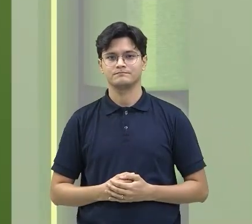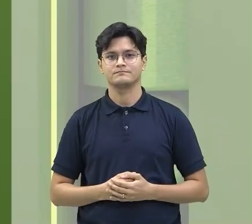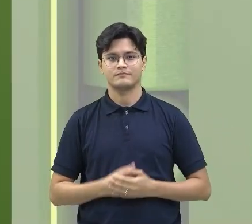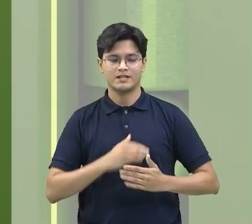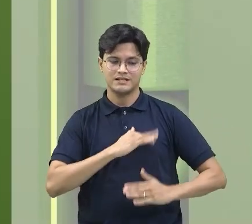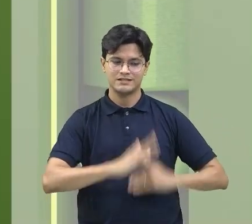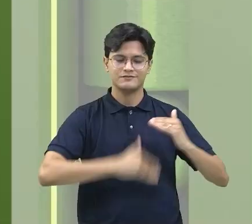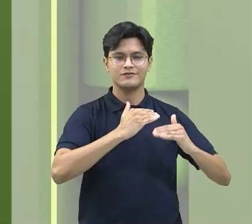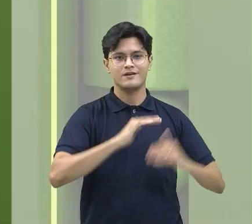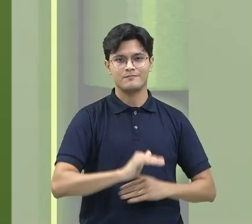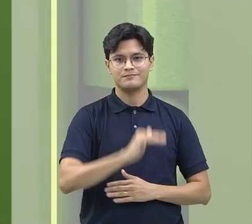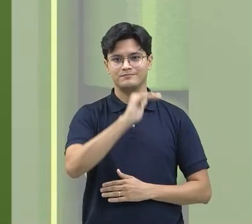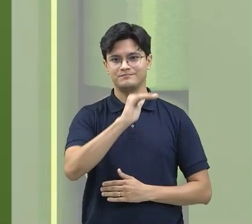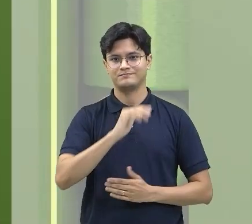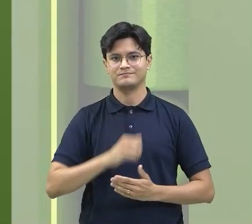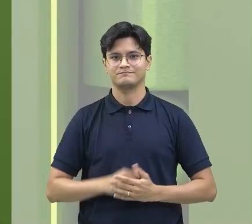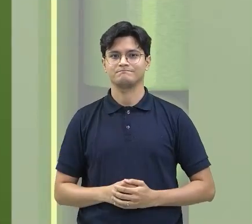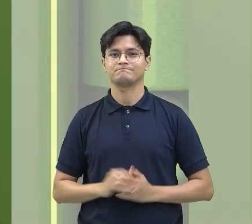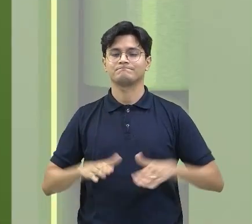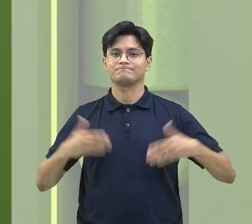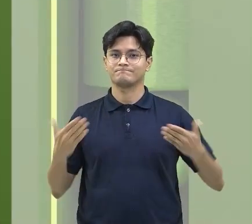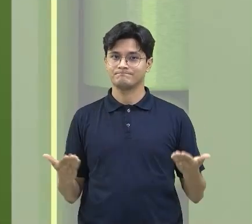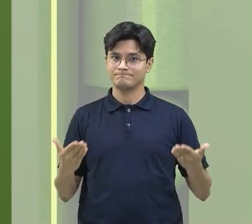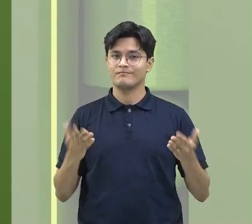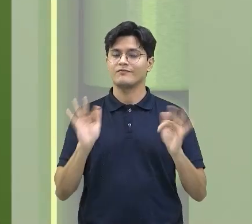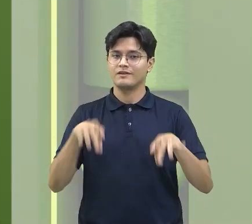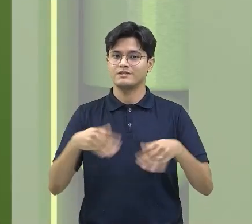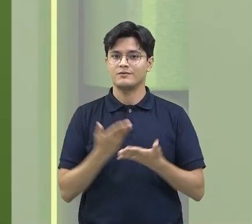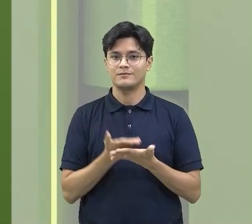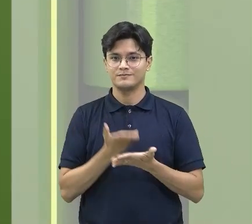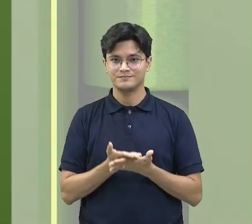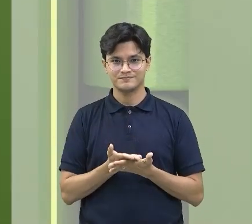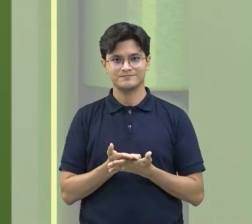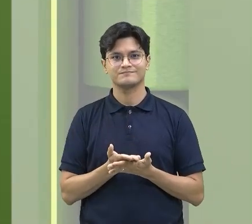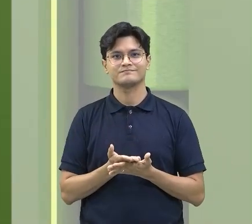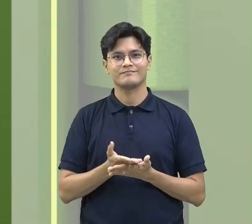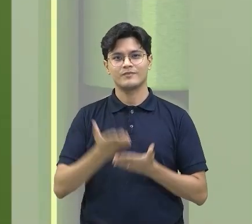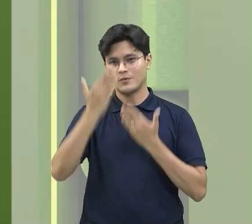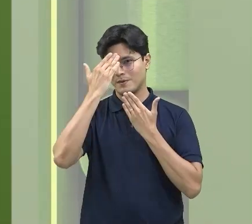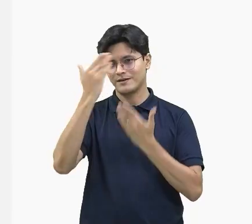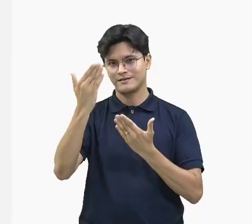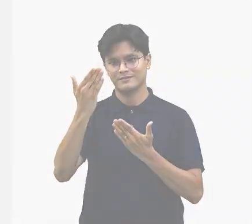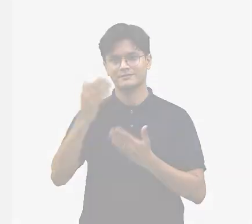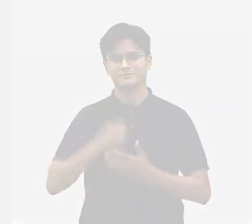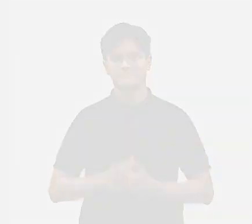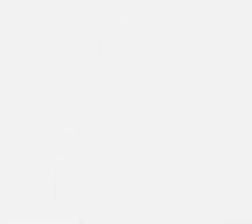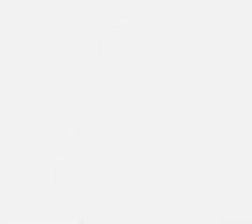desenvolver. Então, finalizamos nossa aula. Muito obrigada!